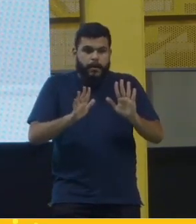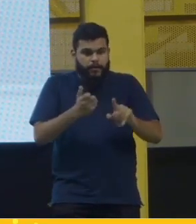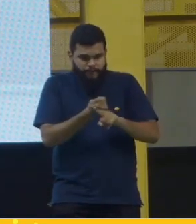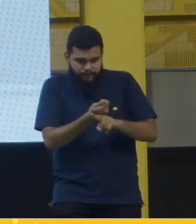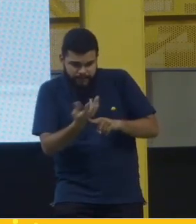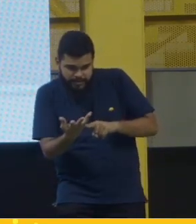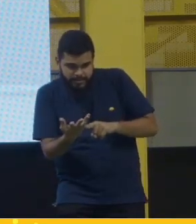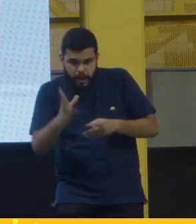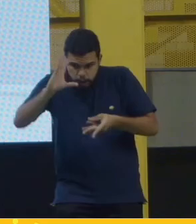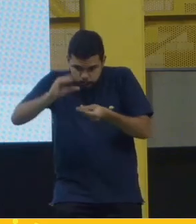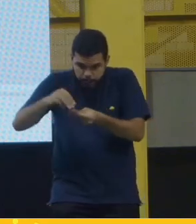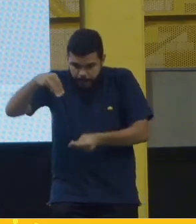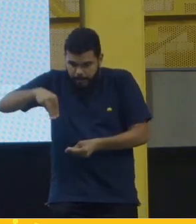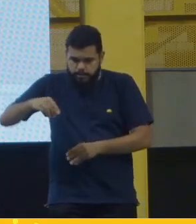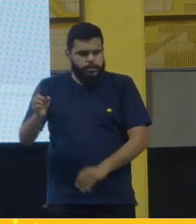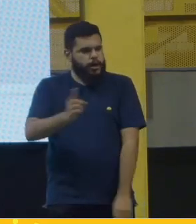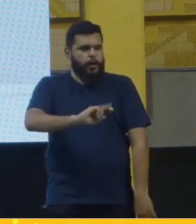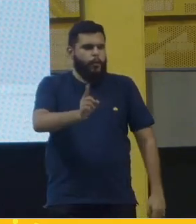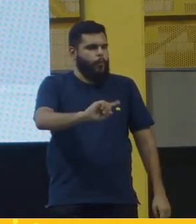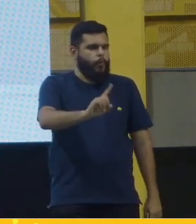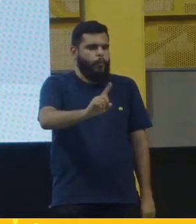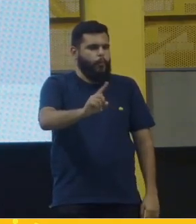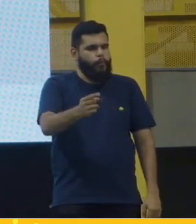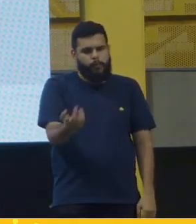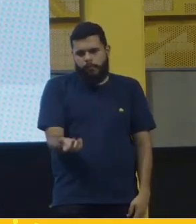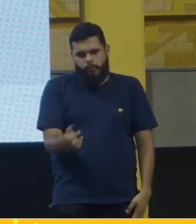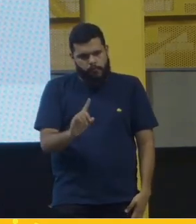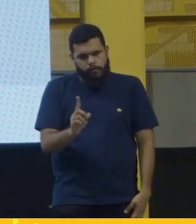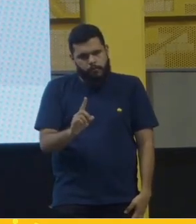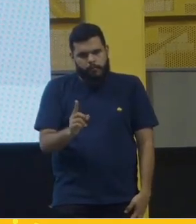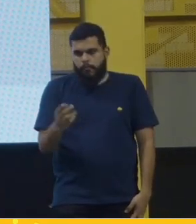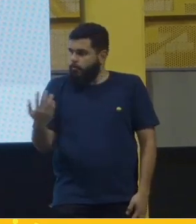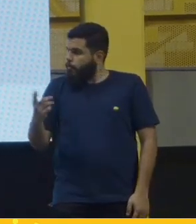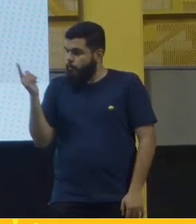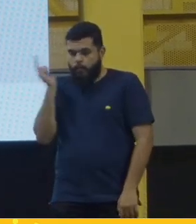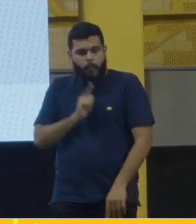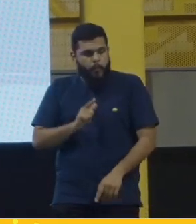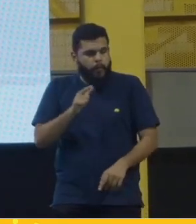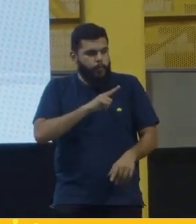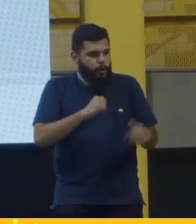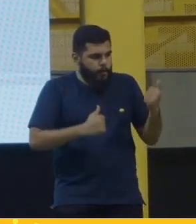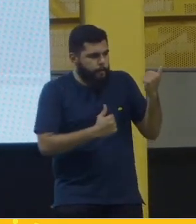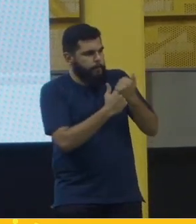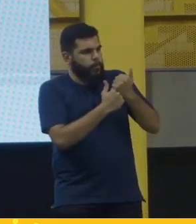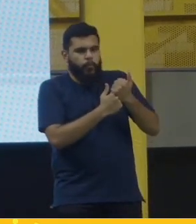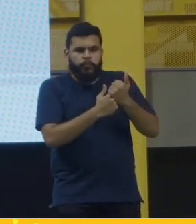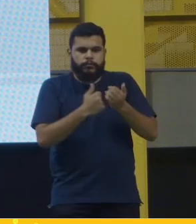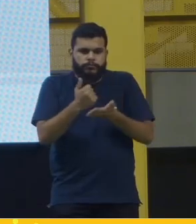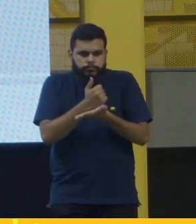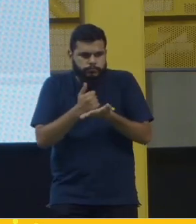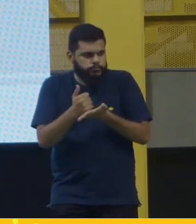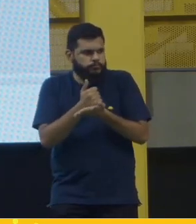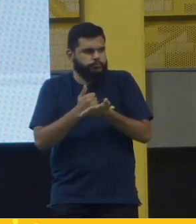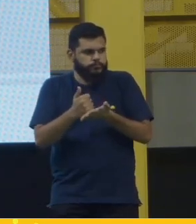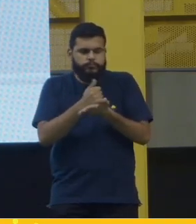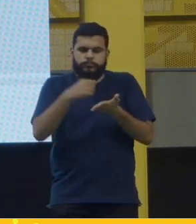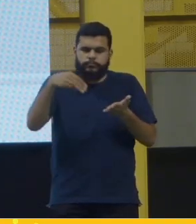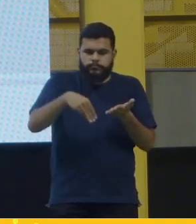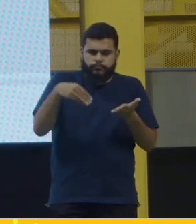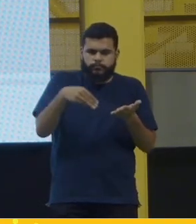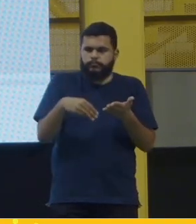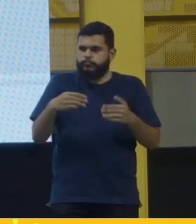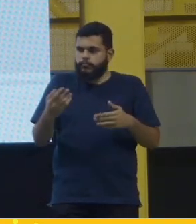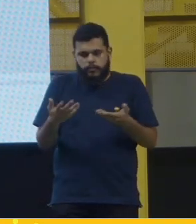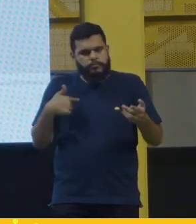a matemática? Não. A gente consegue ter aula de física sem fazer uma conta, e foi isso